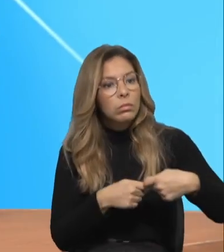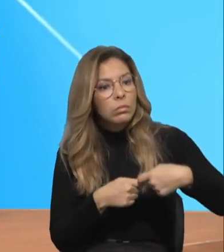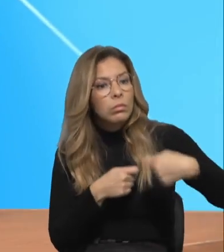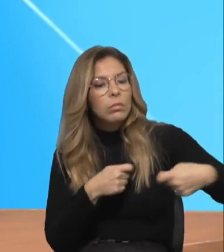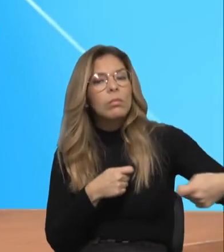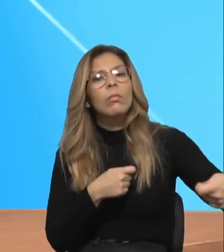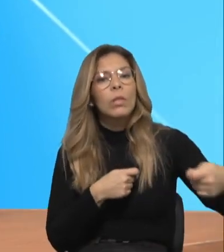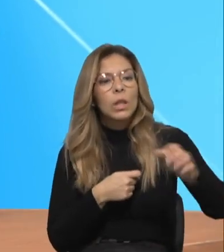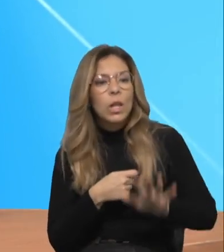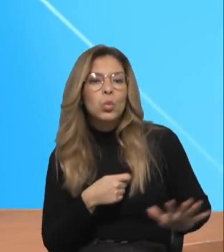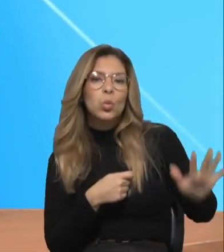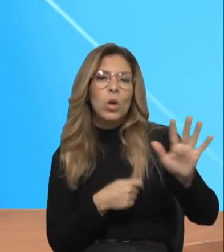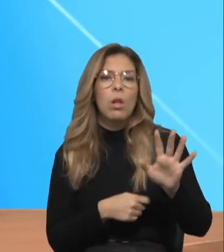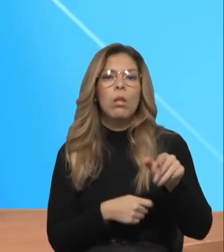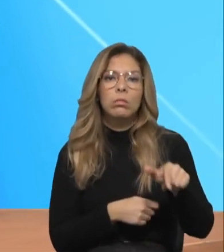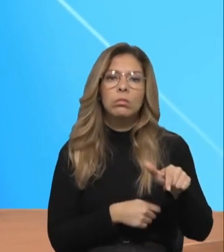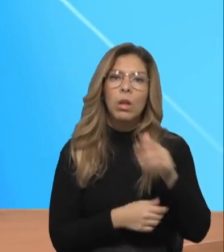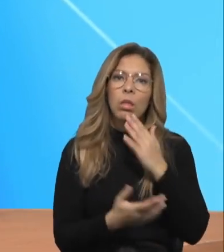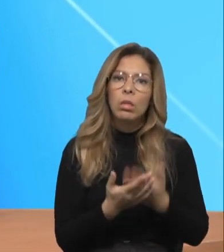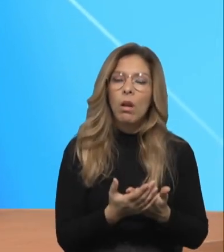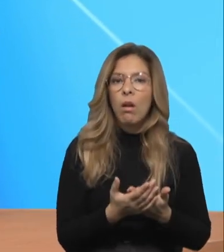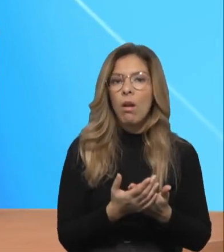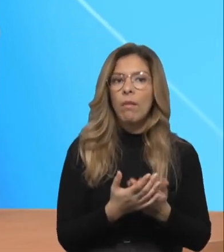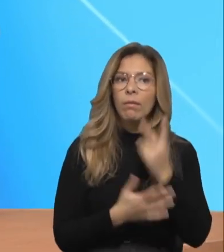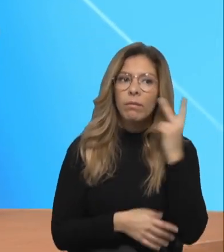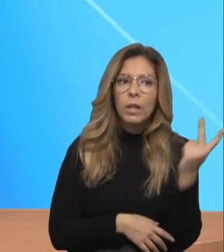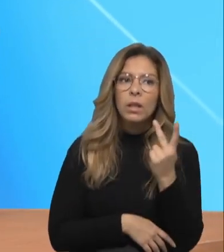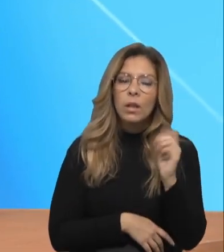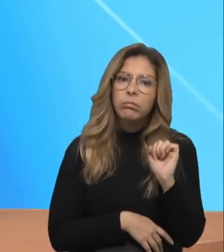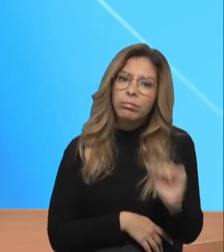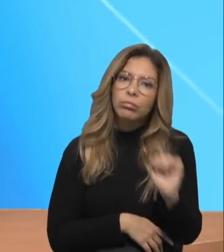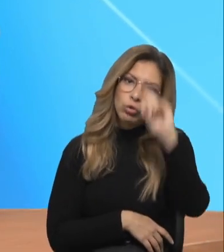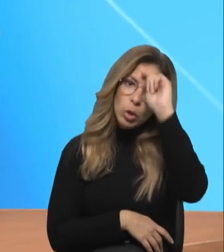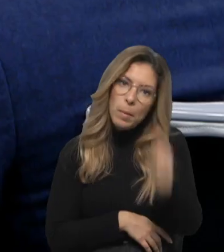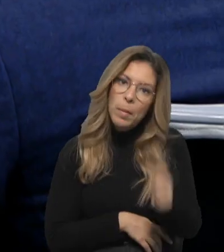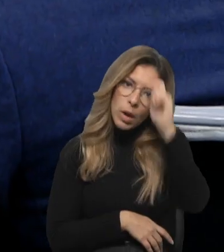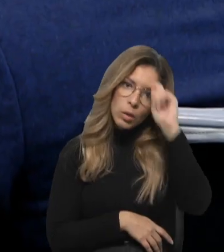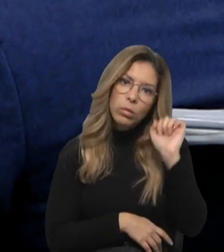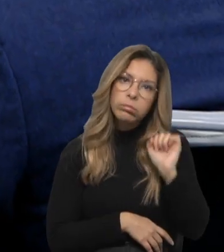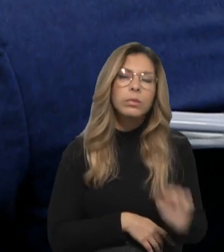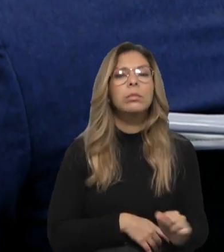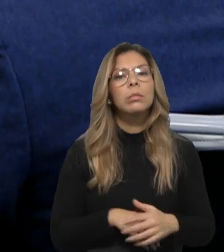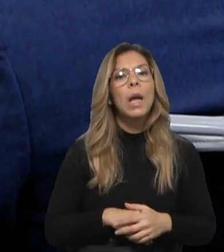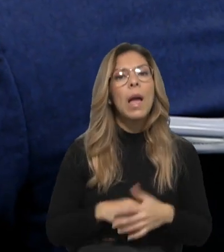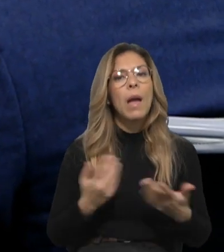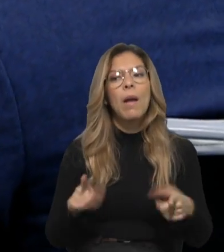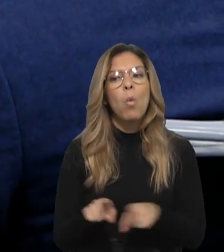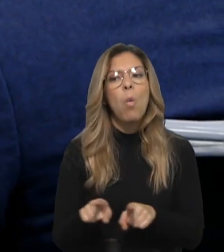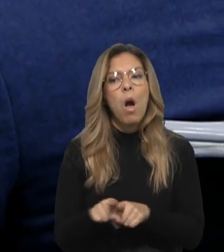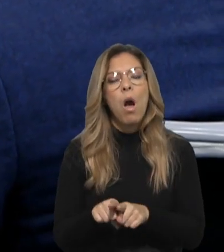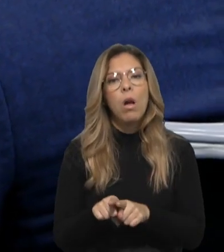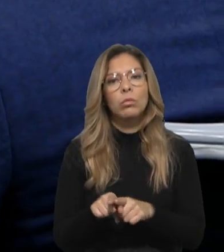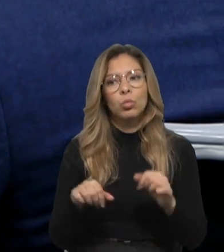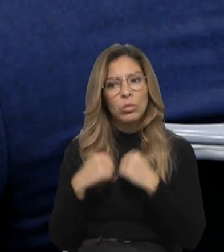nacional, para uma vida de respeito pelo outro. E são, sobretudo, as desigualdades sociais que estão na